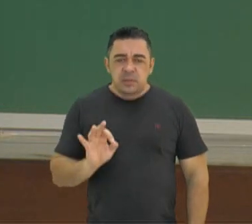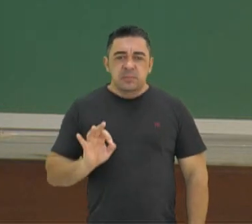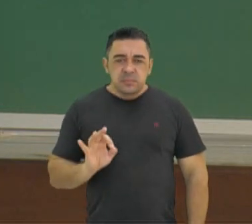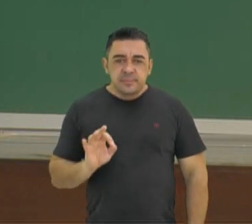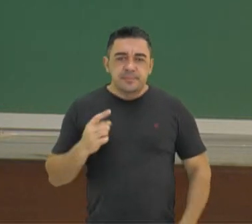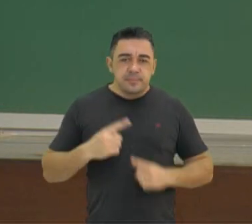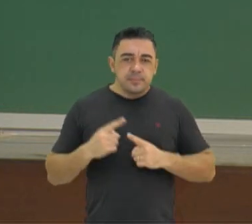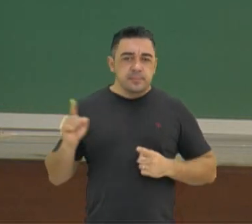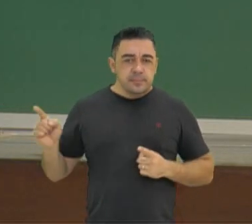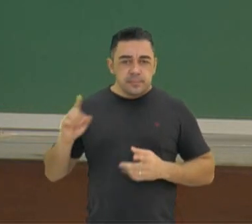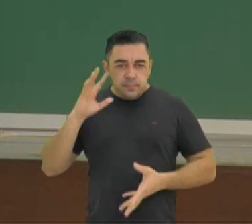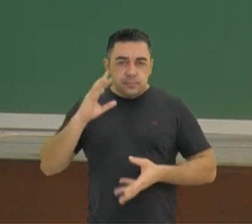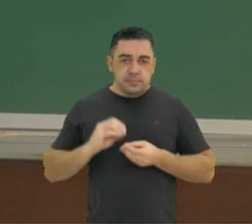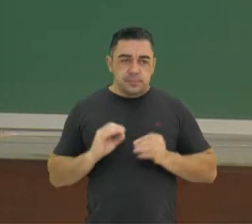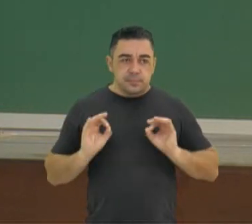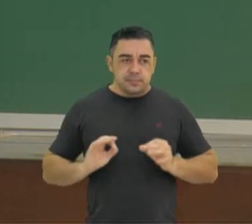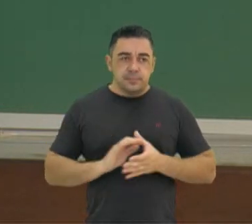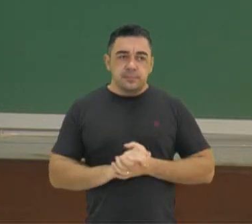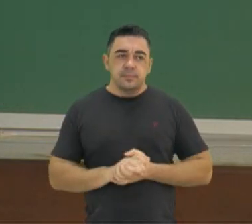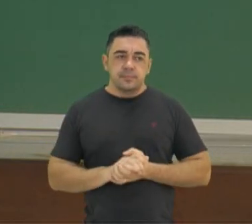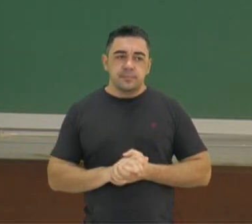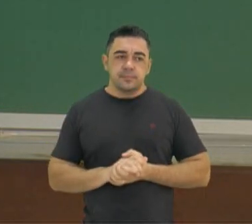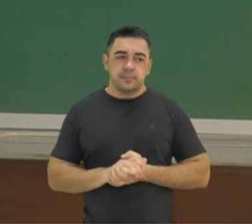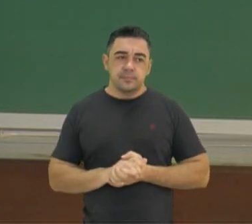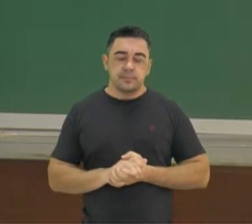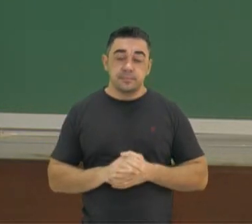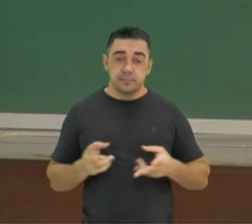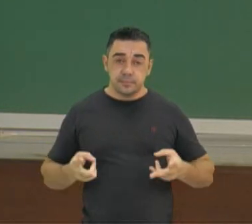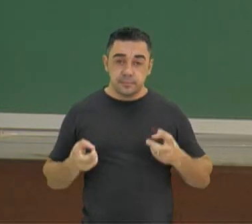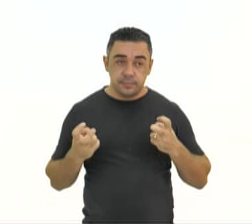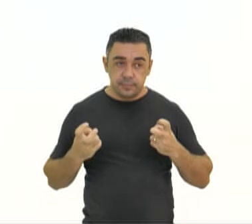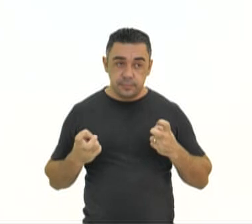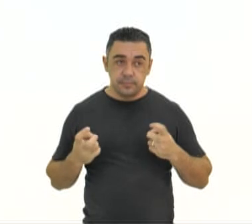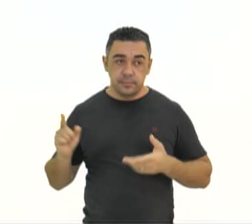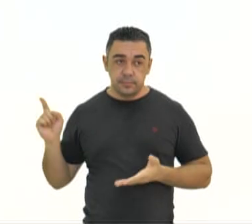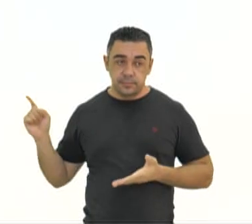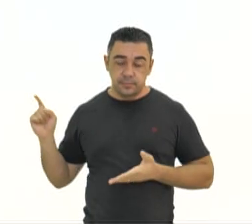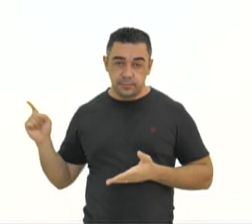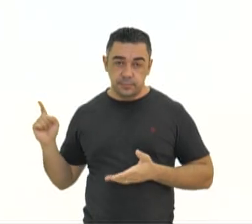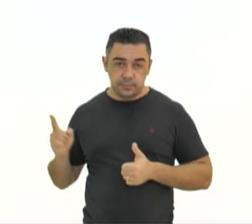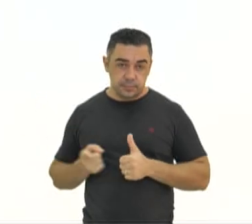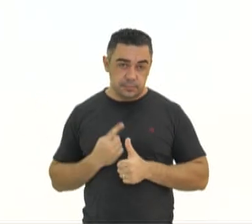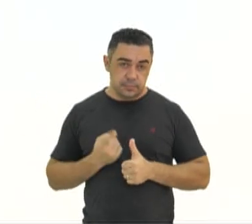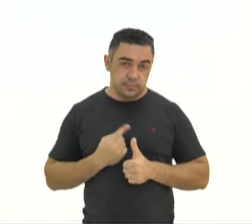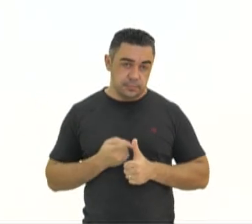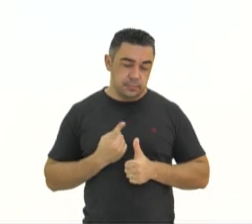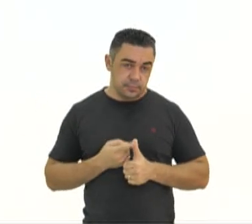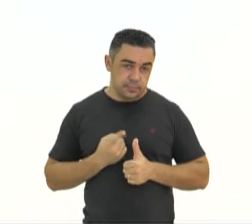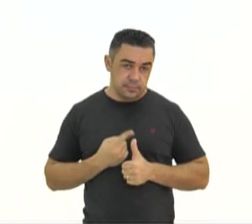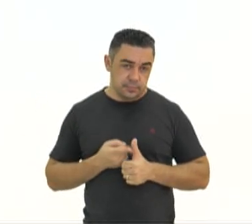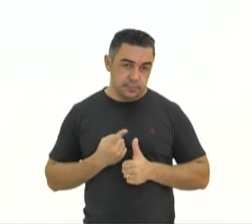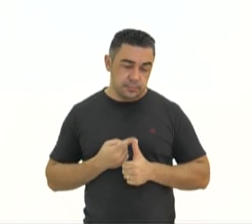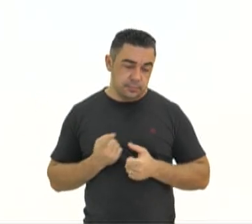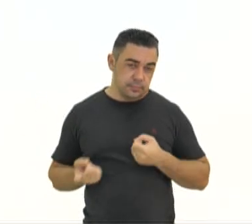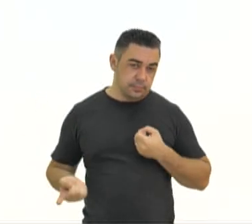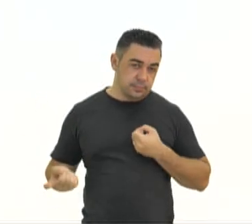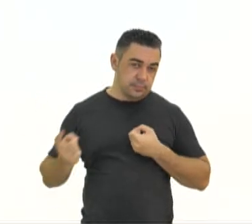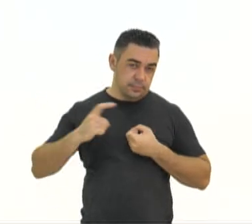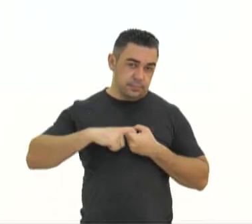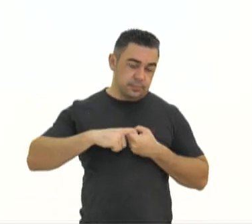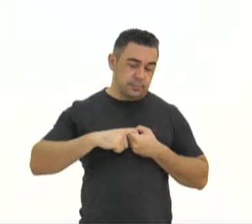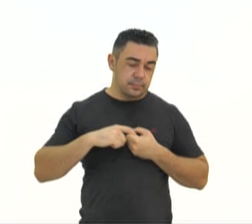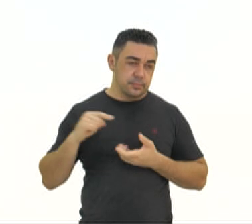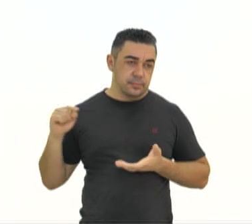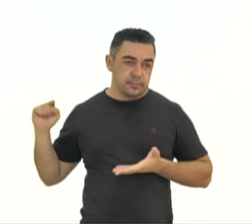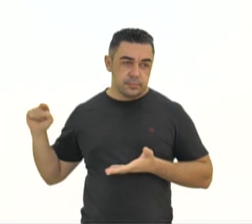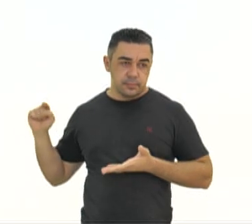da nossa interpretação gráfica. Notem, ó, que eu estou aqui com a primeira equação do sistema. Vou voltar na